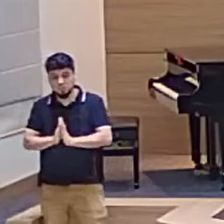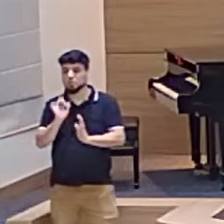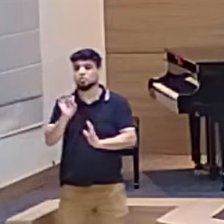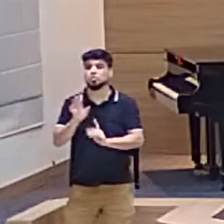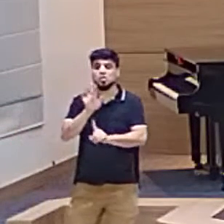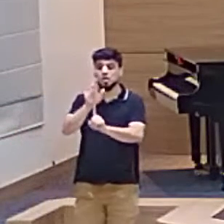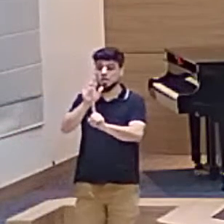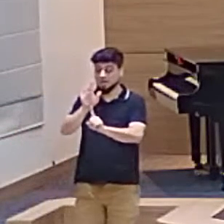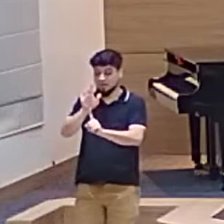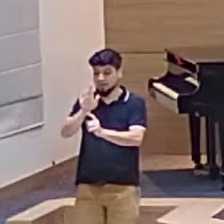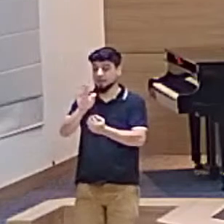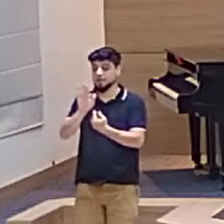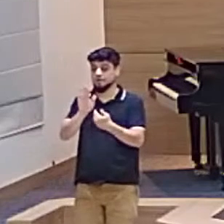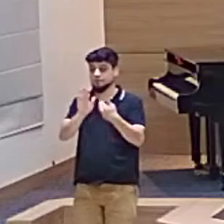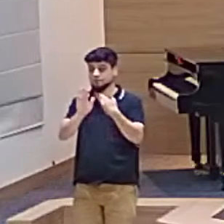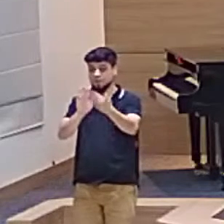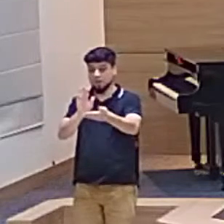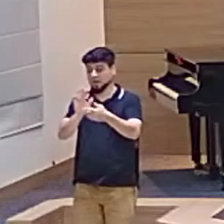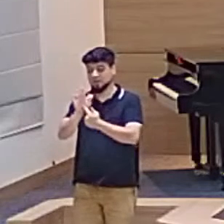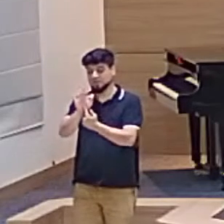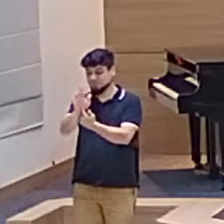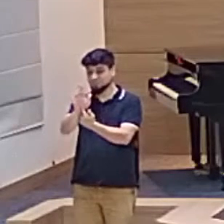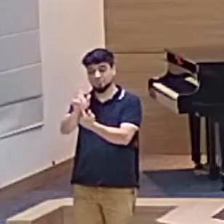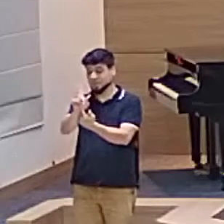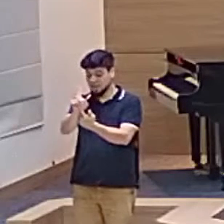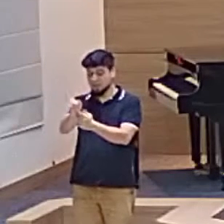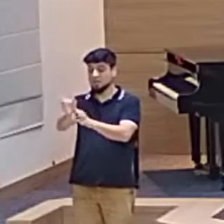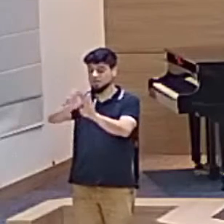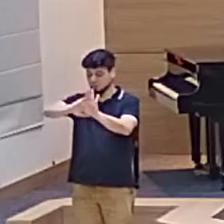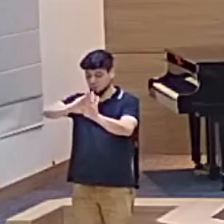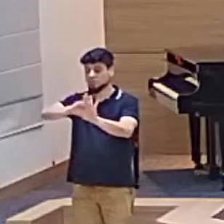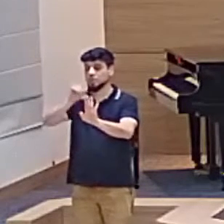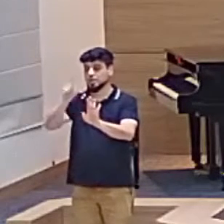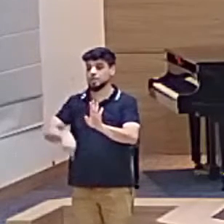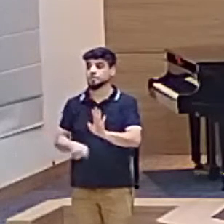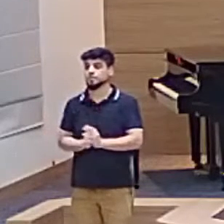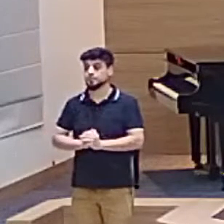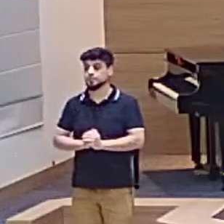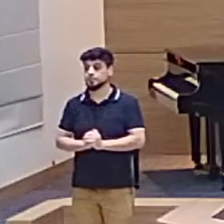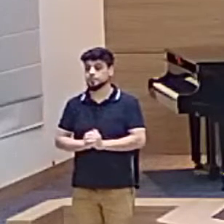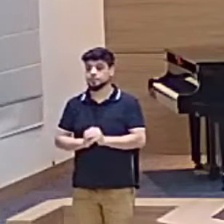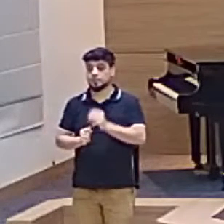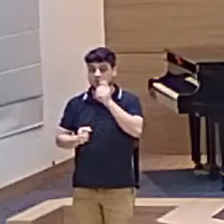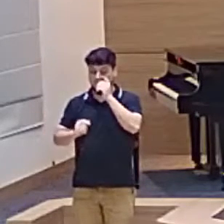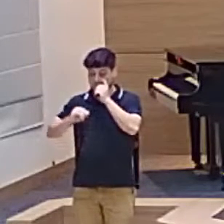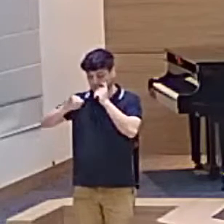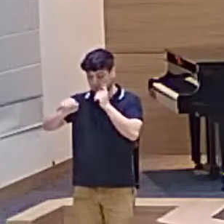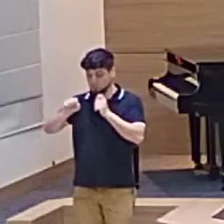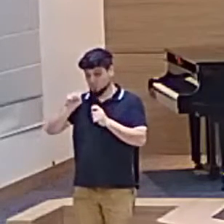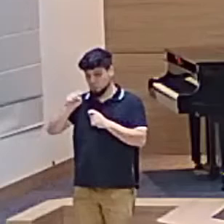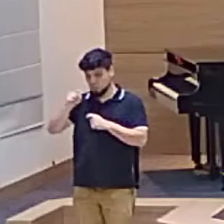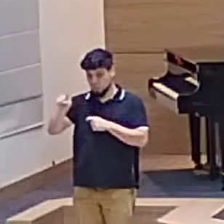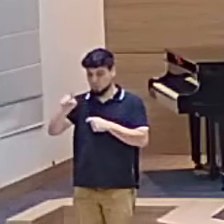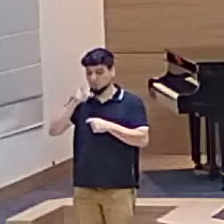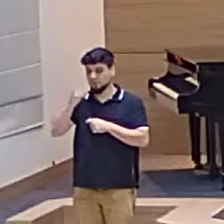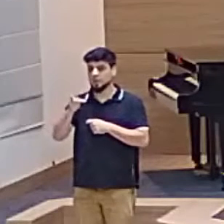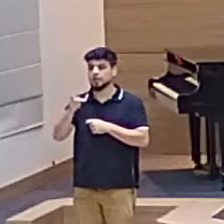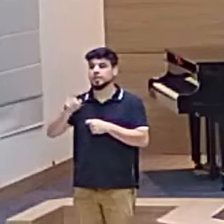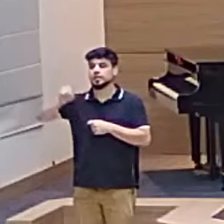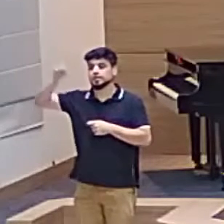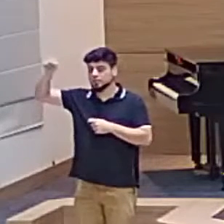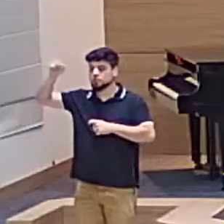aliás Capítulo 4 do livro de João quando Jesus fala com a Mulher Samaritana falando que a duração ele disse que Deus procura verdadeiros